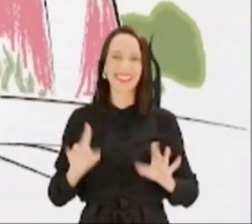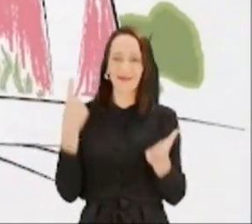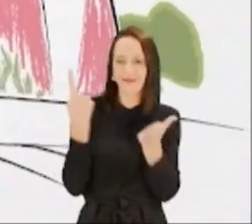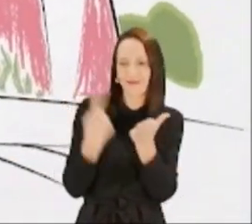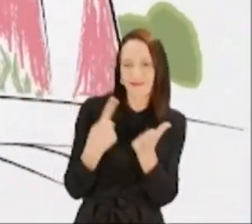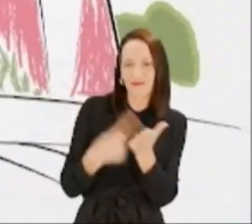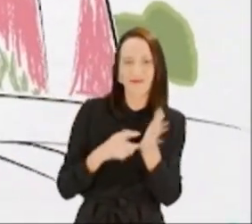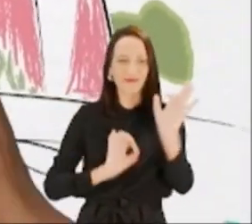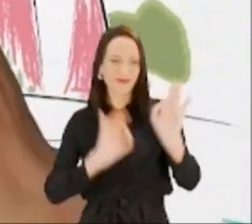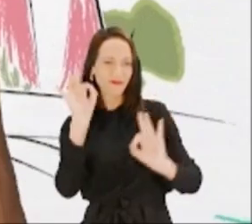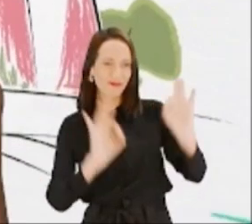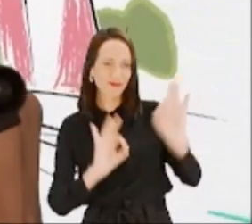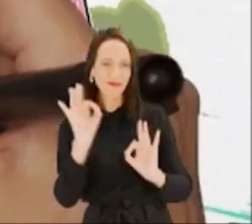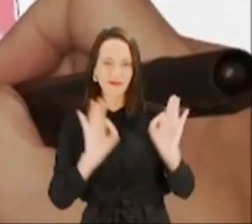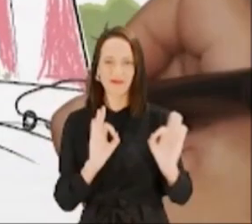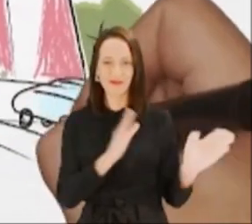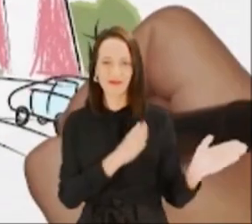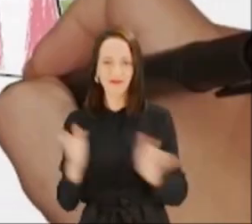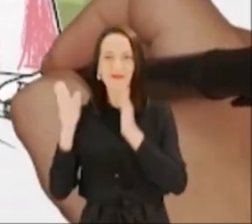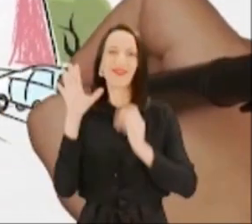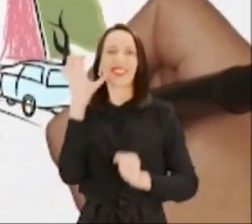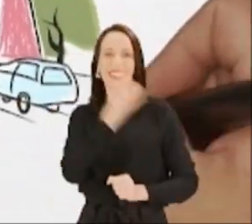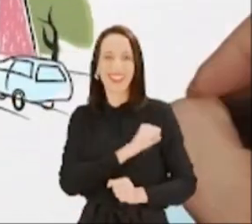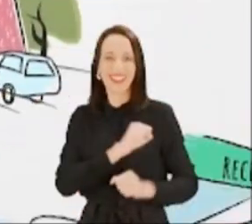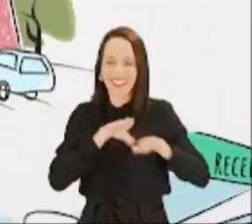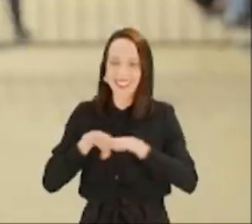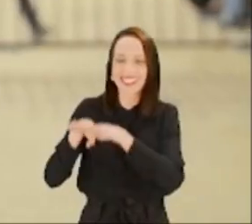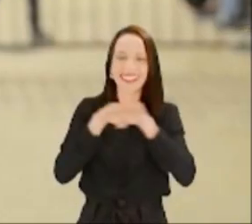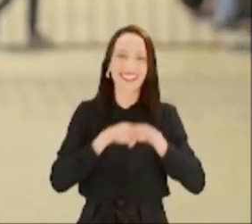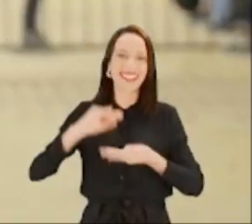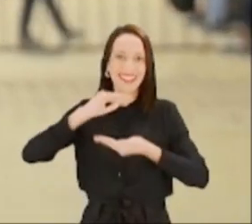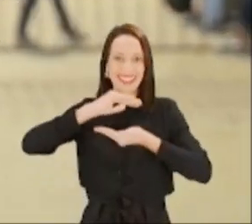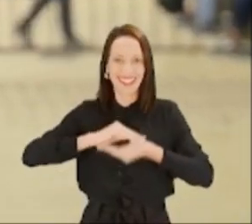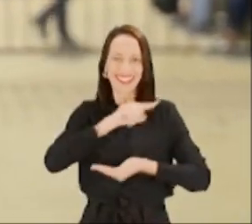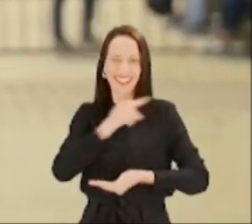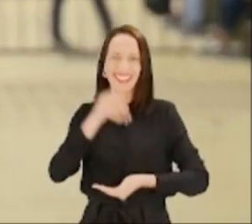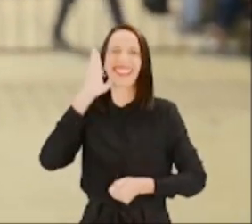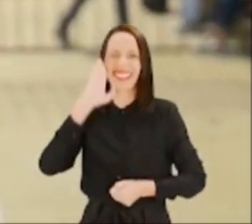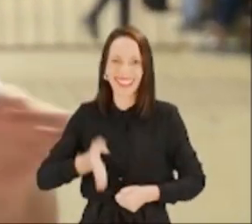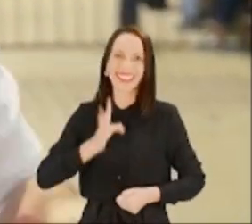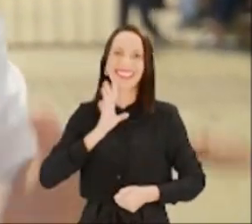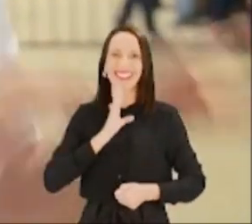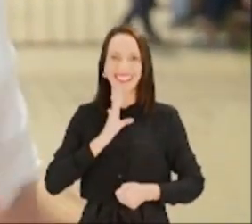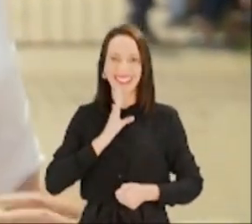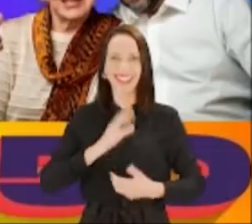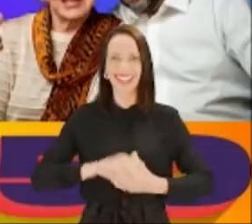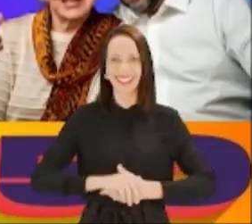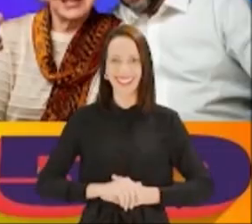Especialidades. Tudo agendado, organizado e rápido, no padrão do Poupa Tempo que você já conhece.